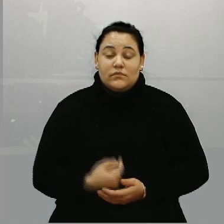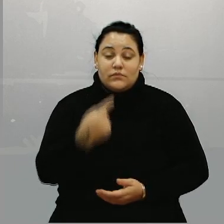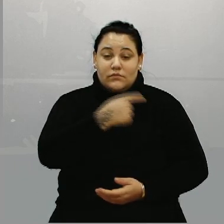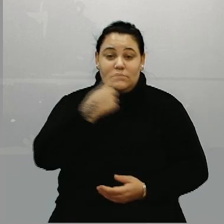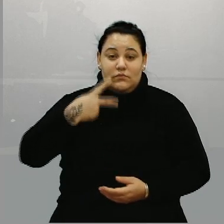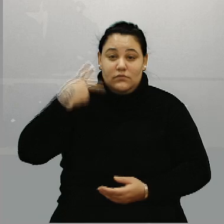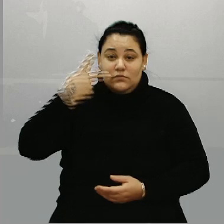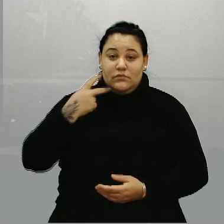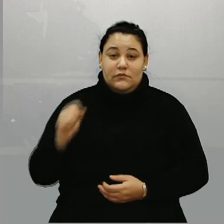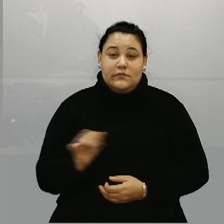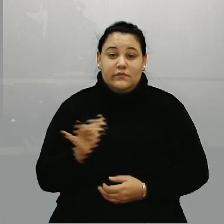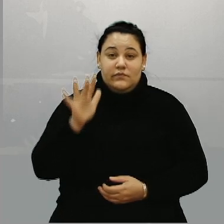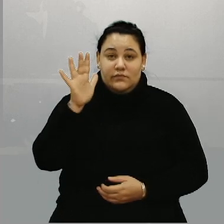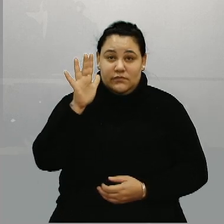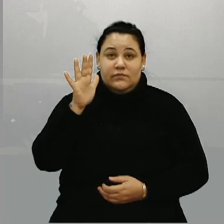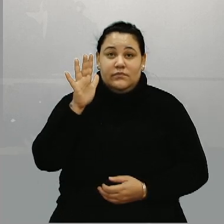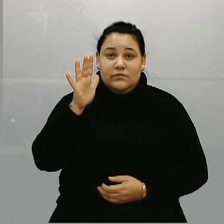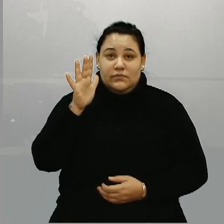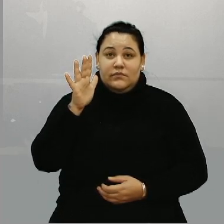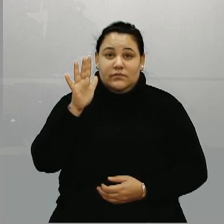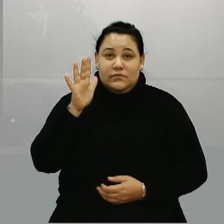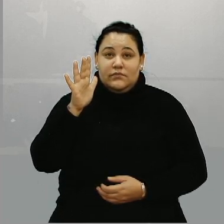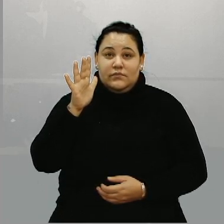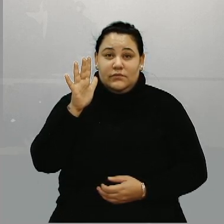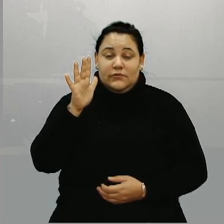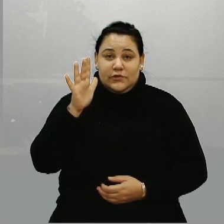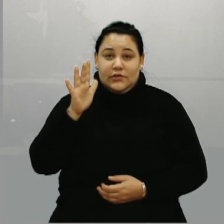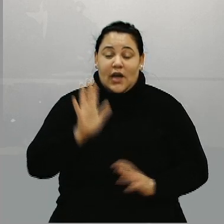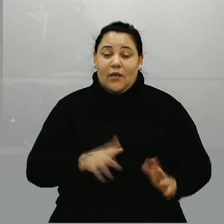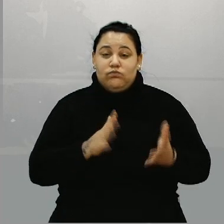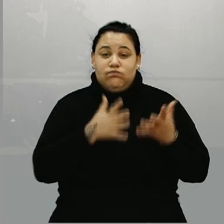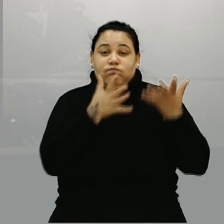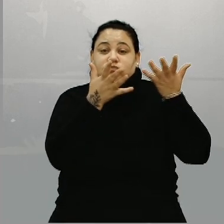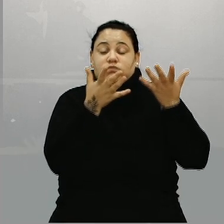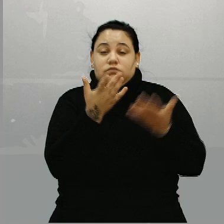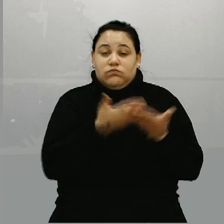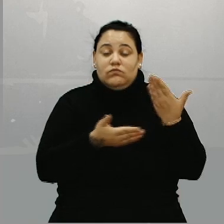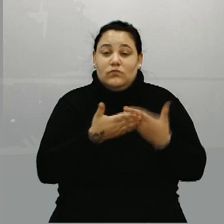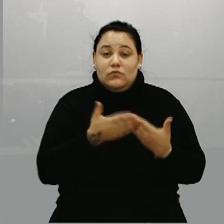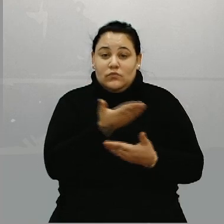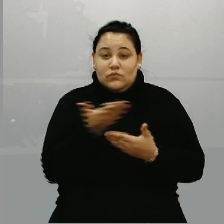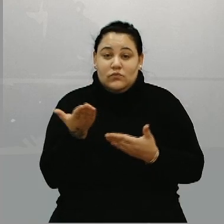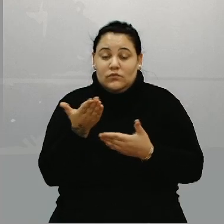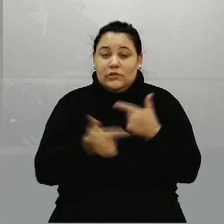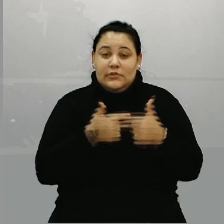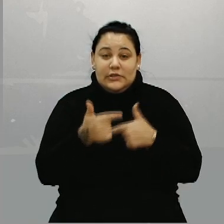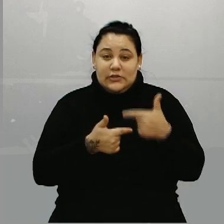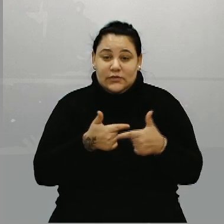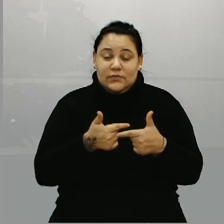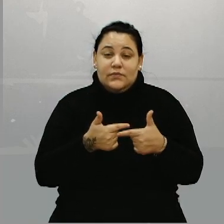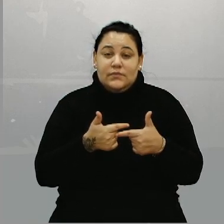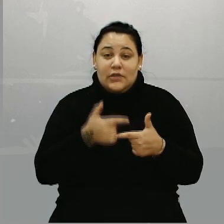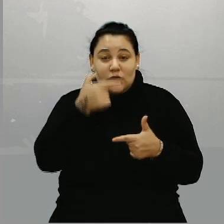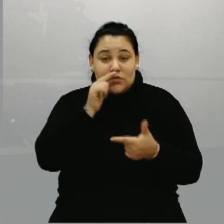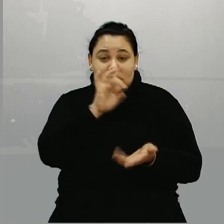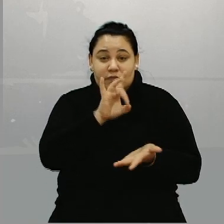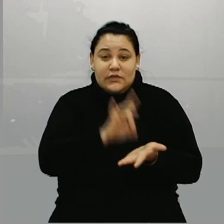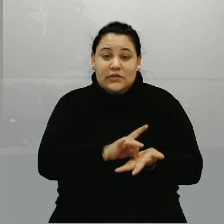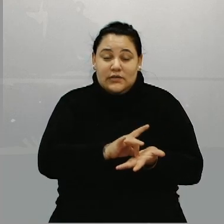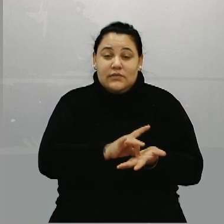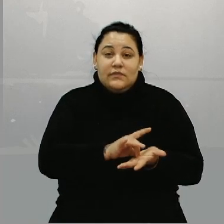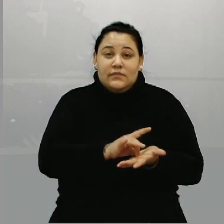enaltecer, vamos dizer, a sinergia, né, de todos que estão trabalhando para que isso aconteça, mas aqui também falar